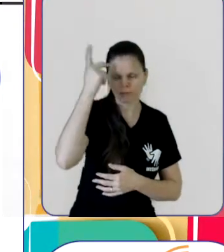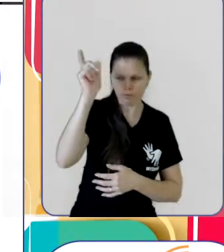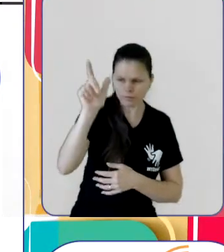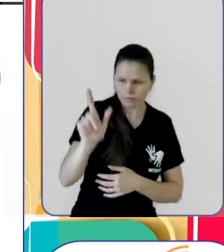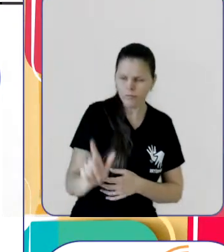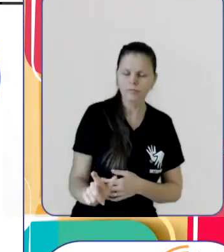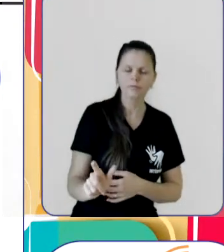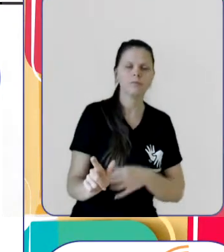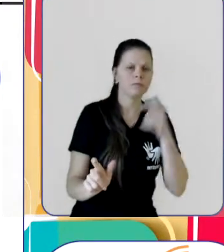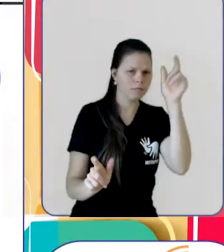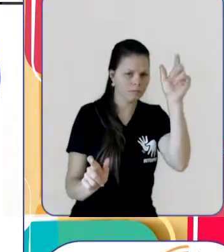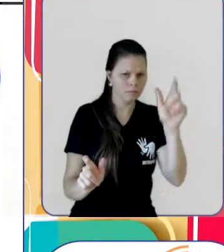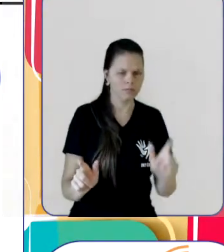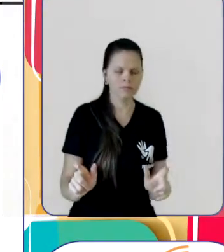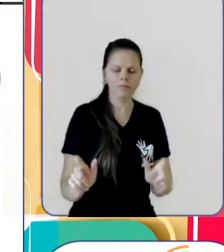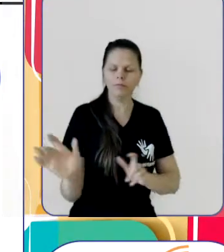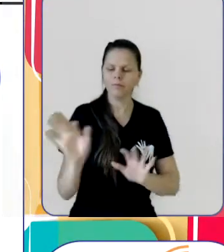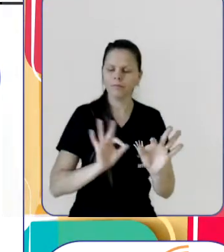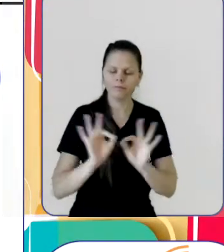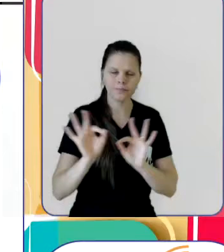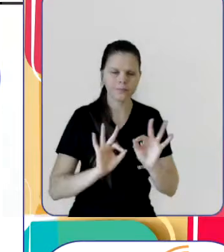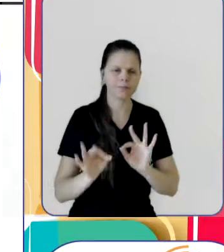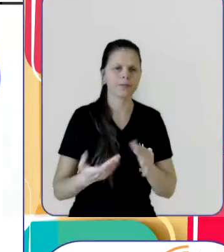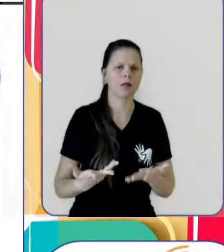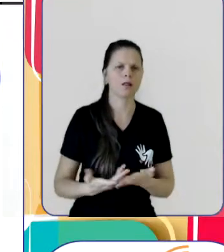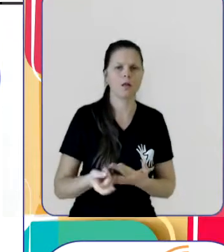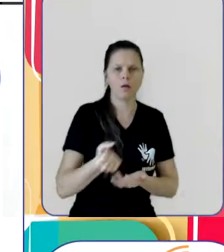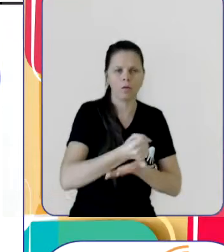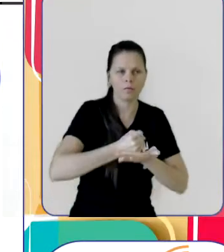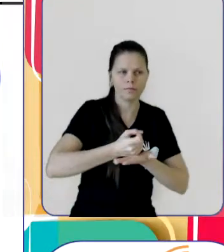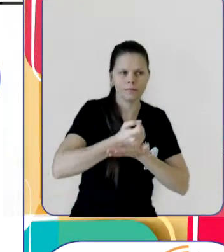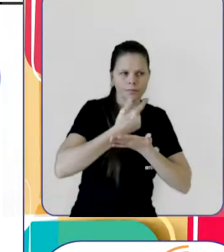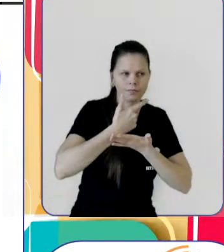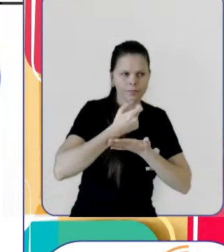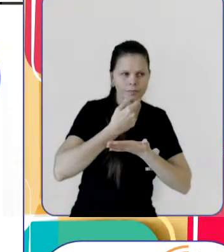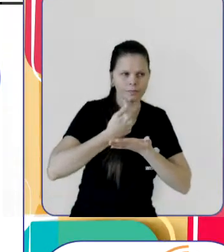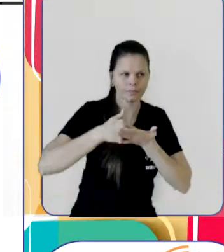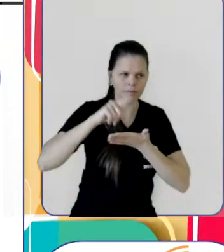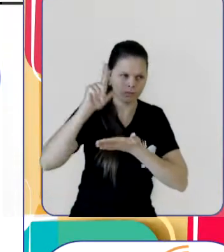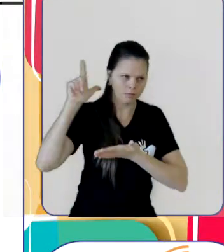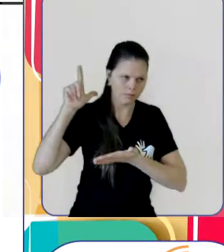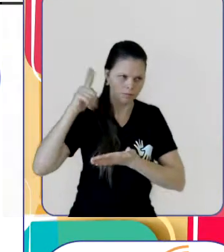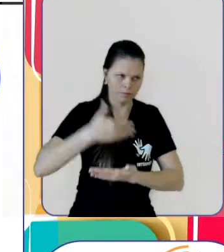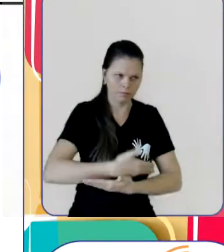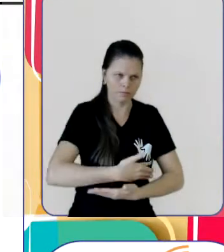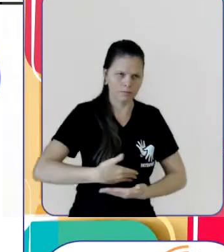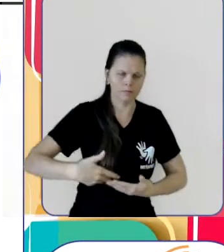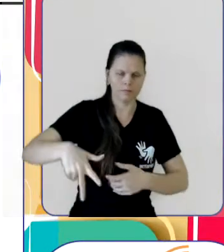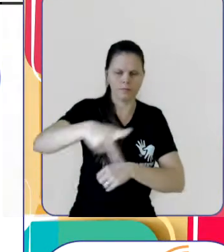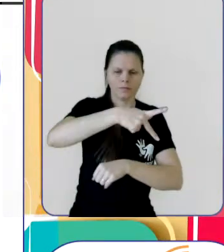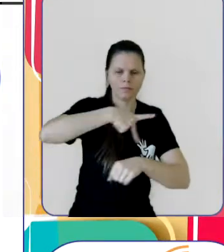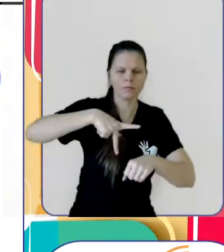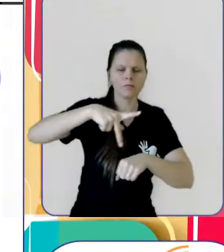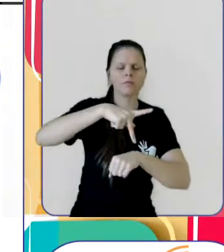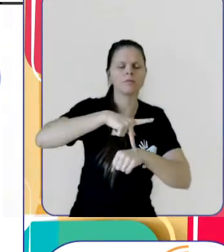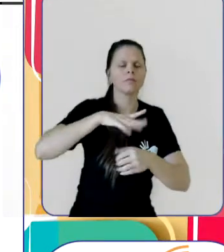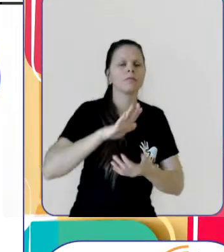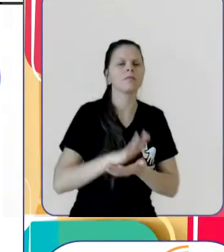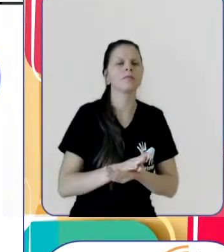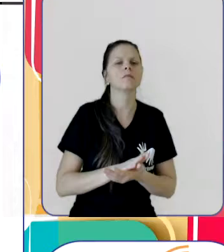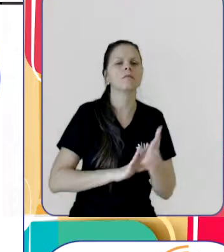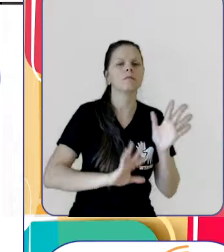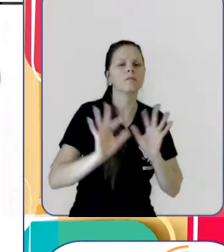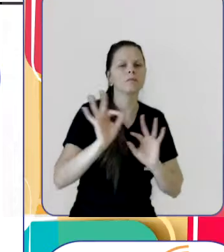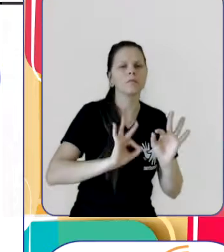desde exames preparatórios até os medicamentos pós-transplante. O país adota a lista de espera única,